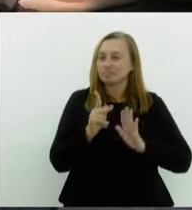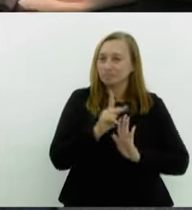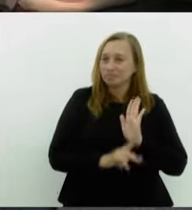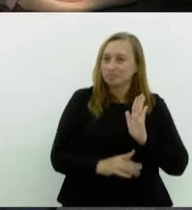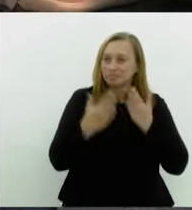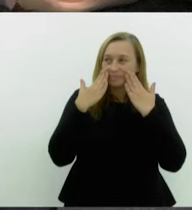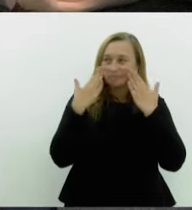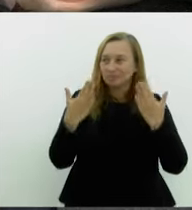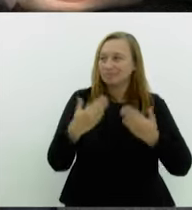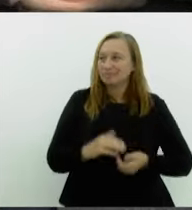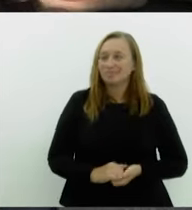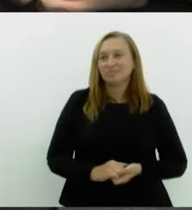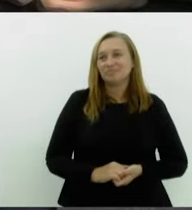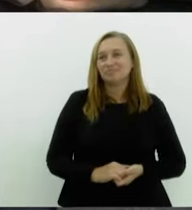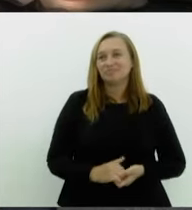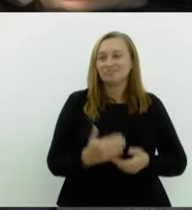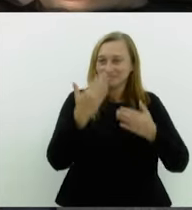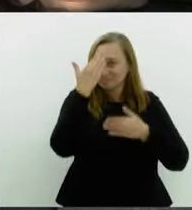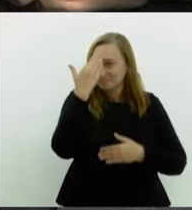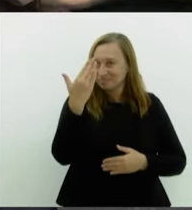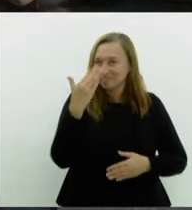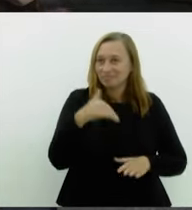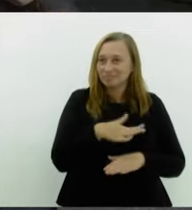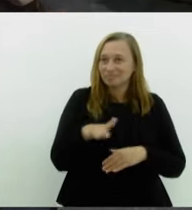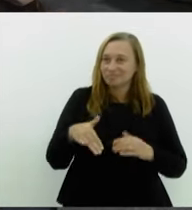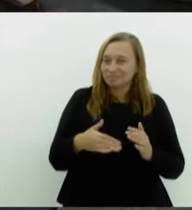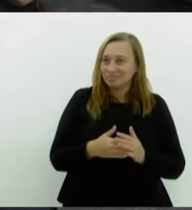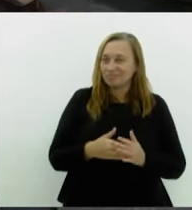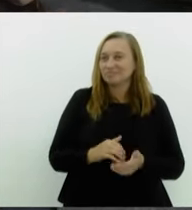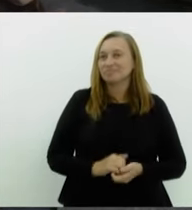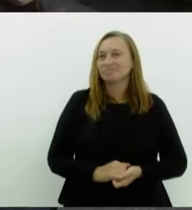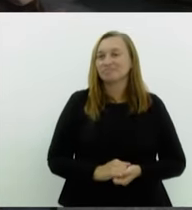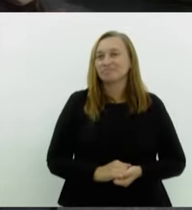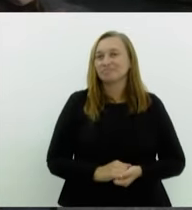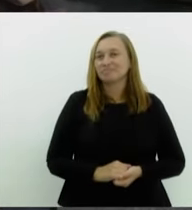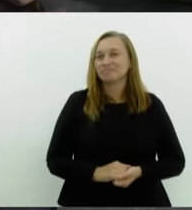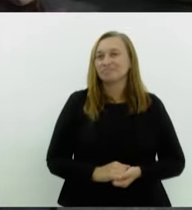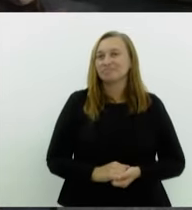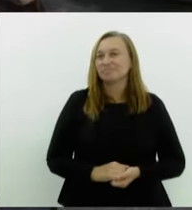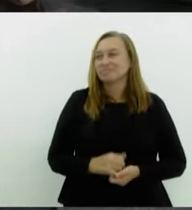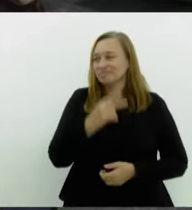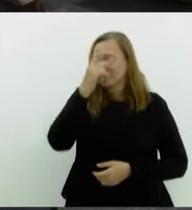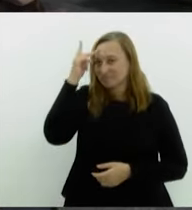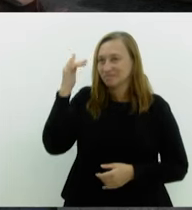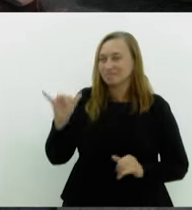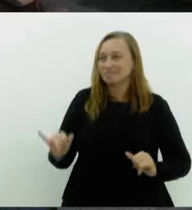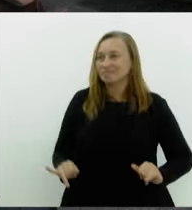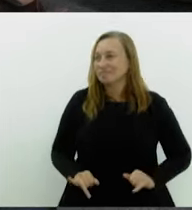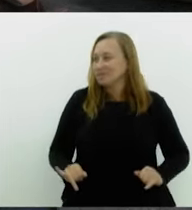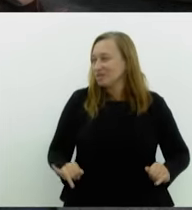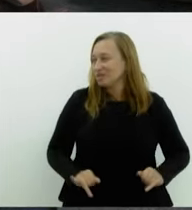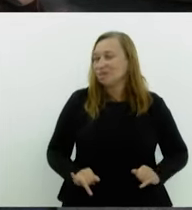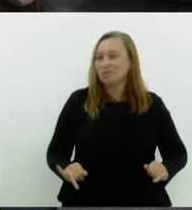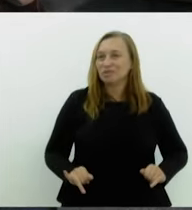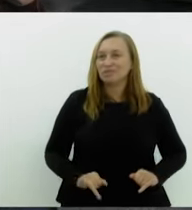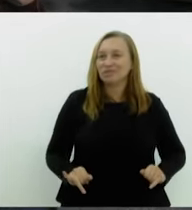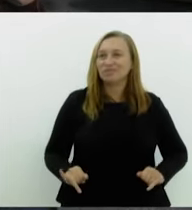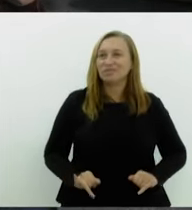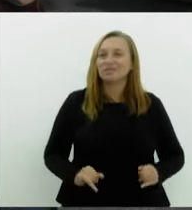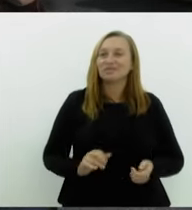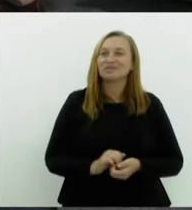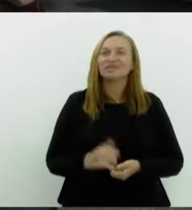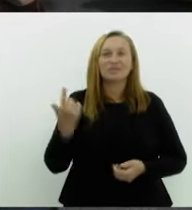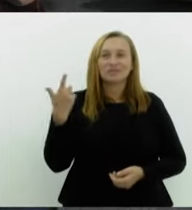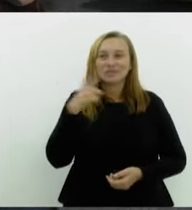apresentados. Agradecer a todos e que essas vítimas com a criação desse estatuto, que a gente